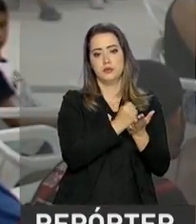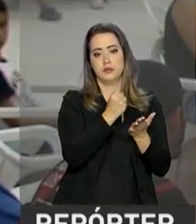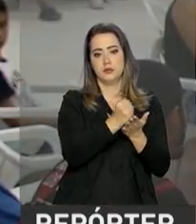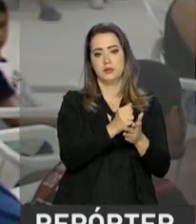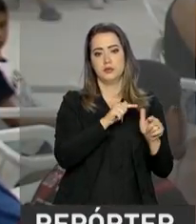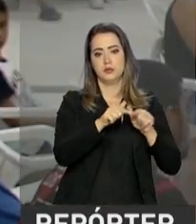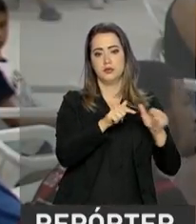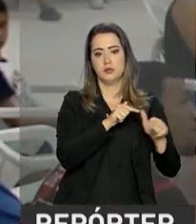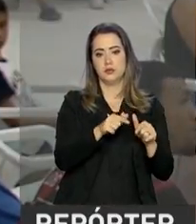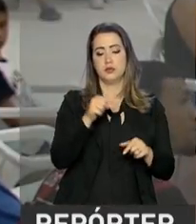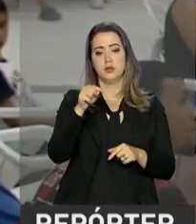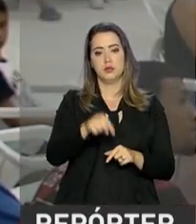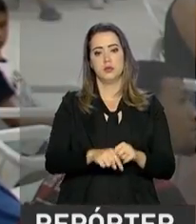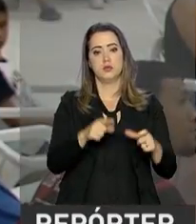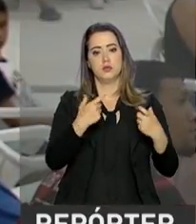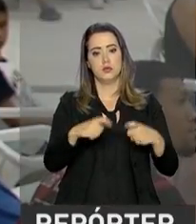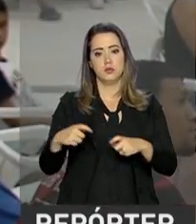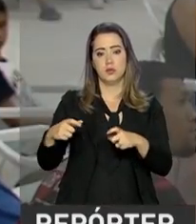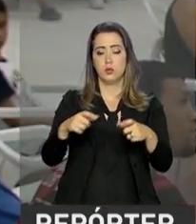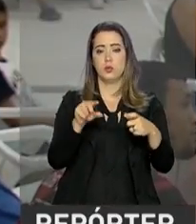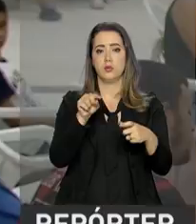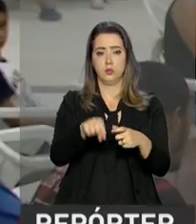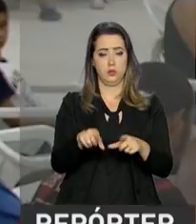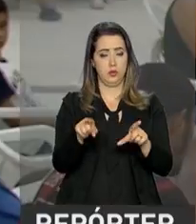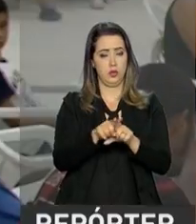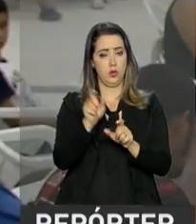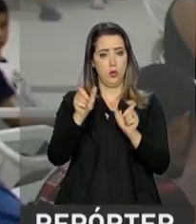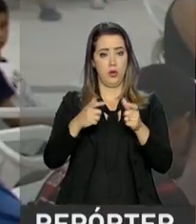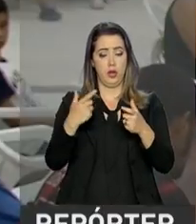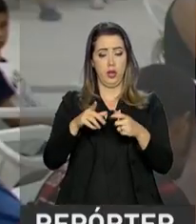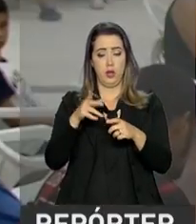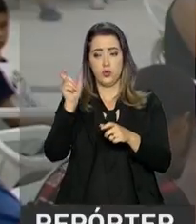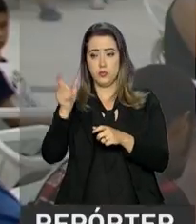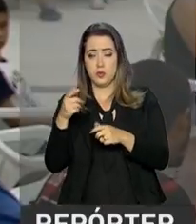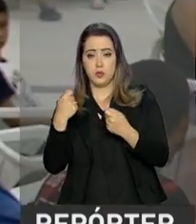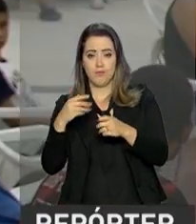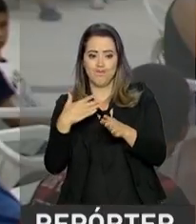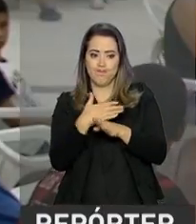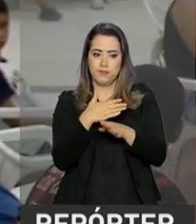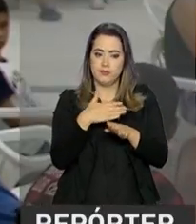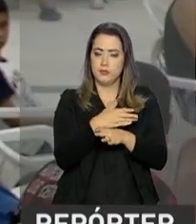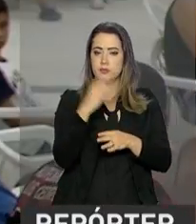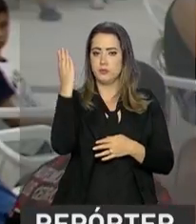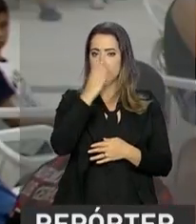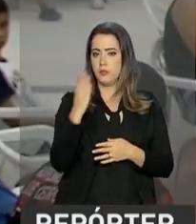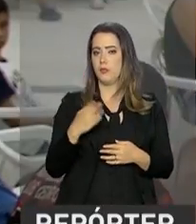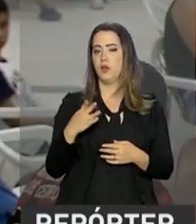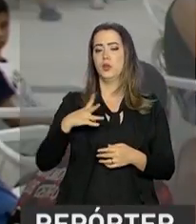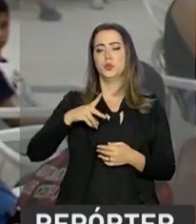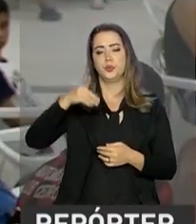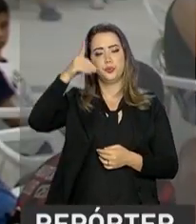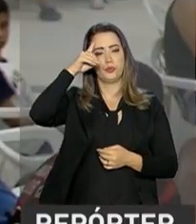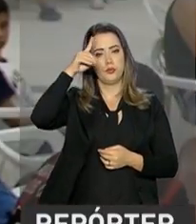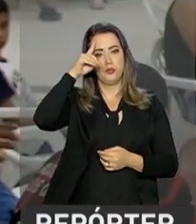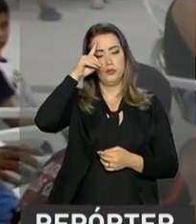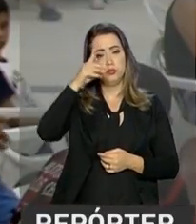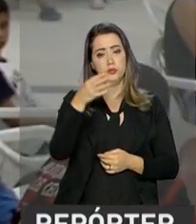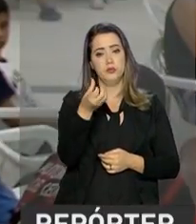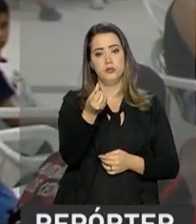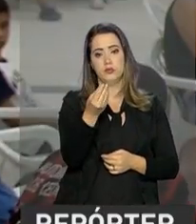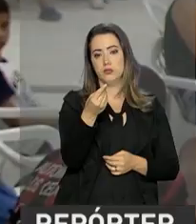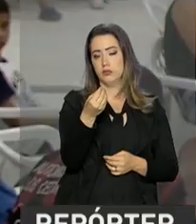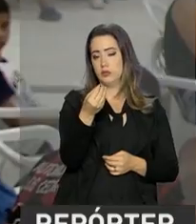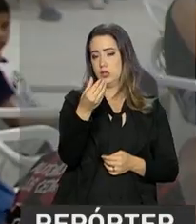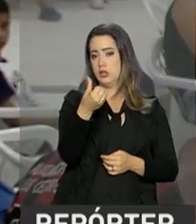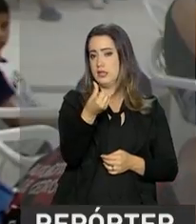de trabalho aqui no centro de referência para refugiados e migrantes diariamente são distribuídas 60